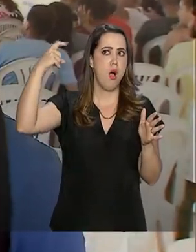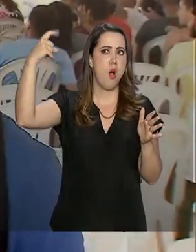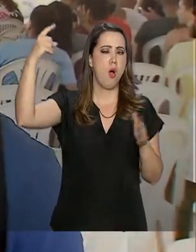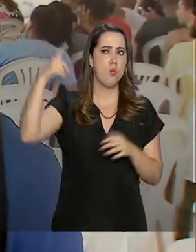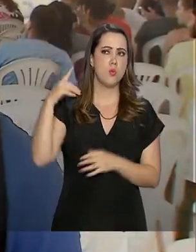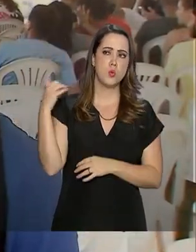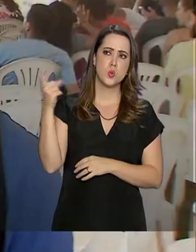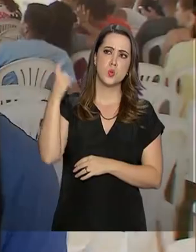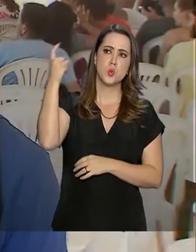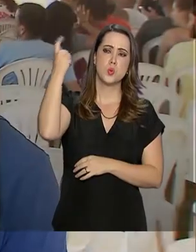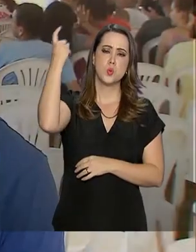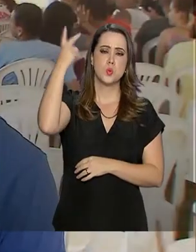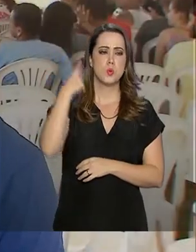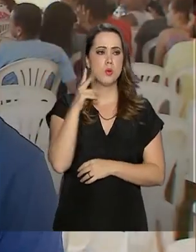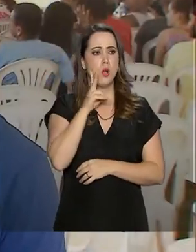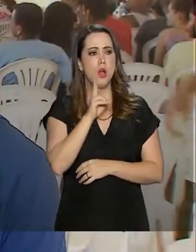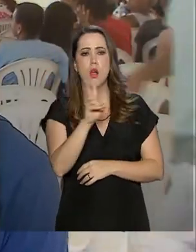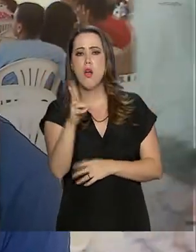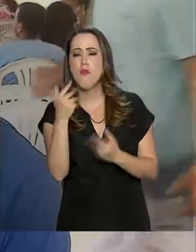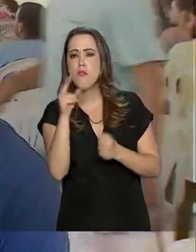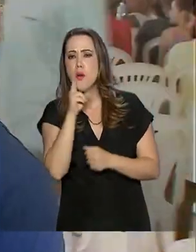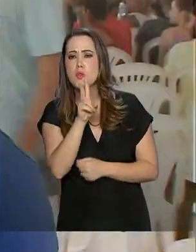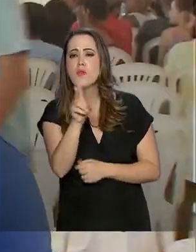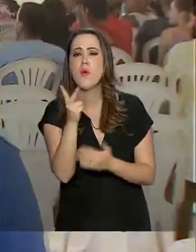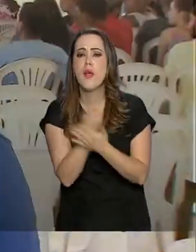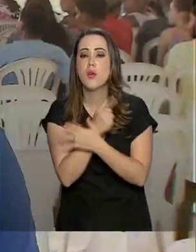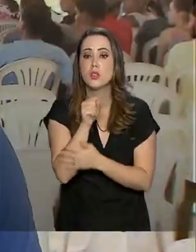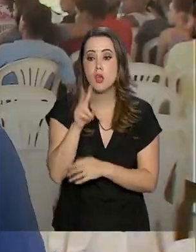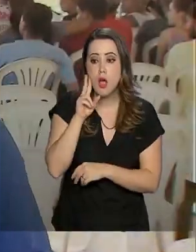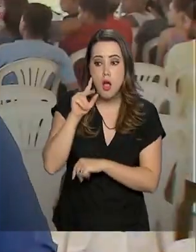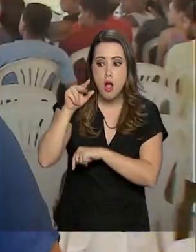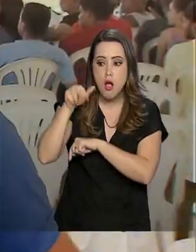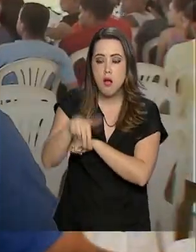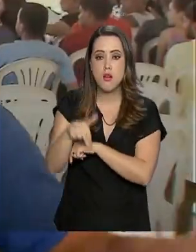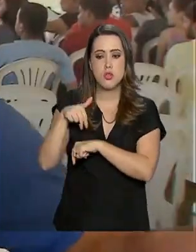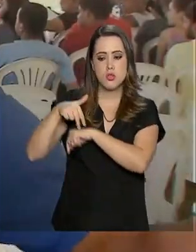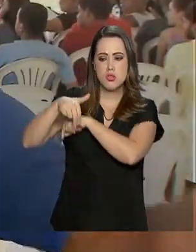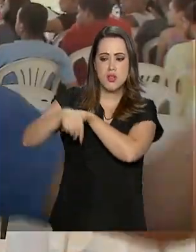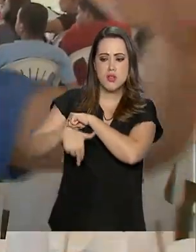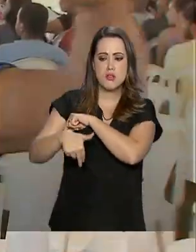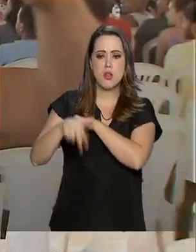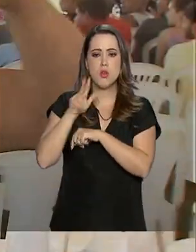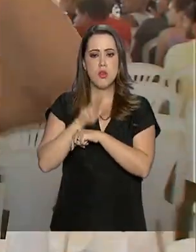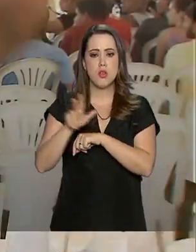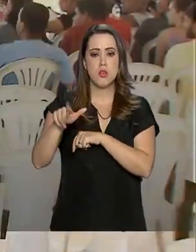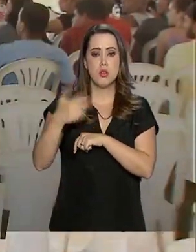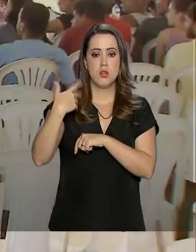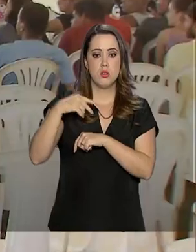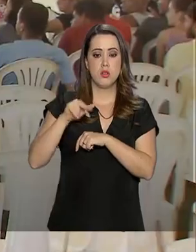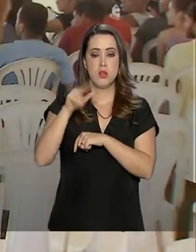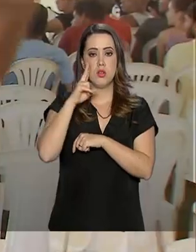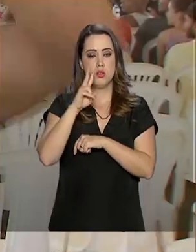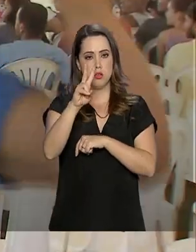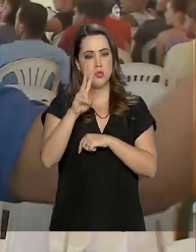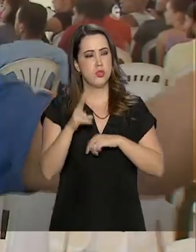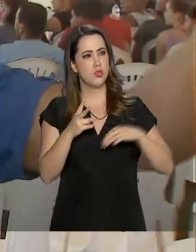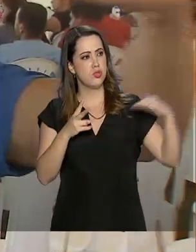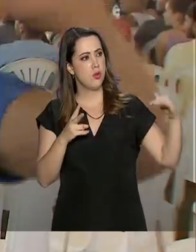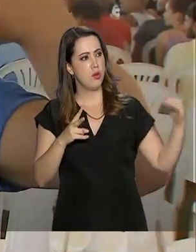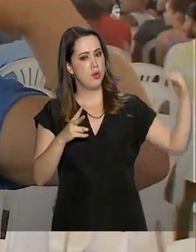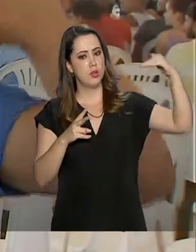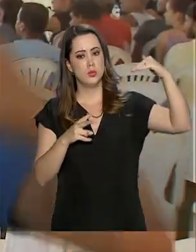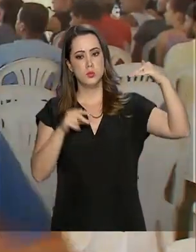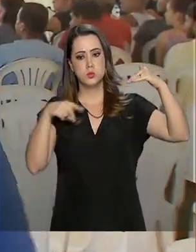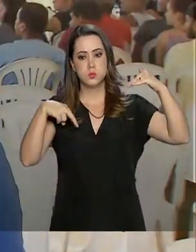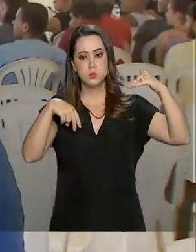que, que aconteceu? Vamos descer lá embaixo a ver o que aconteceu? Nós desceu lá embaixo, a montanha que nós estávamos era alta da horta. Não chegou